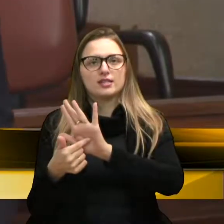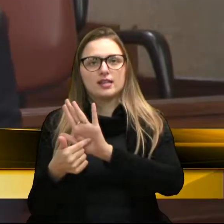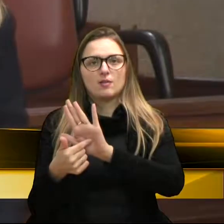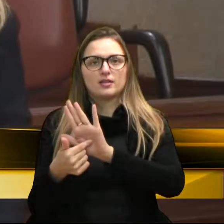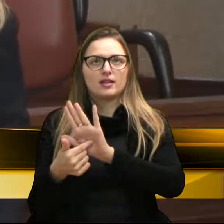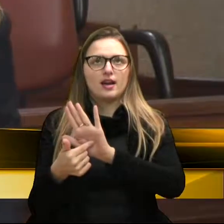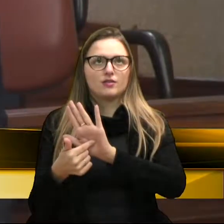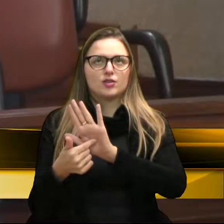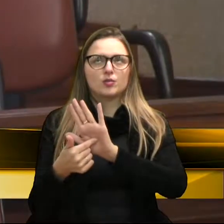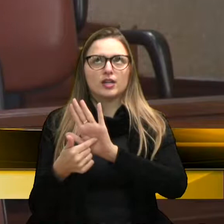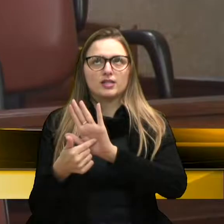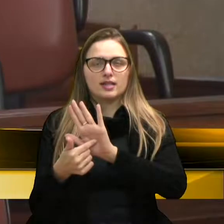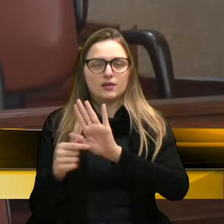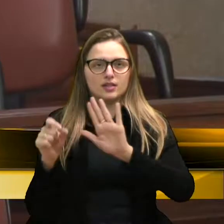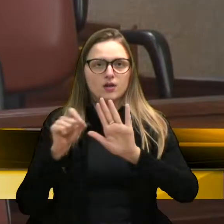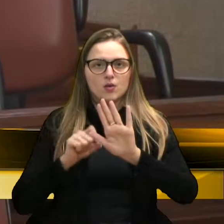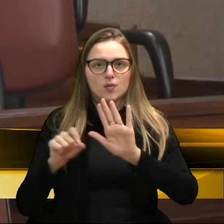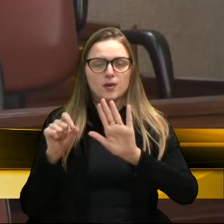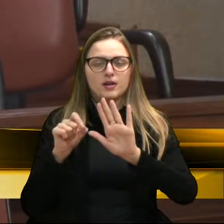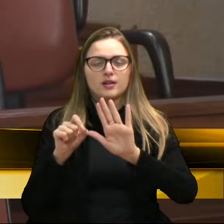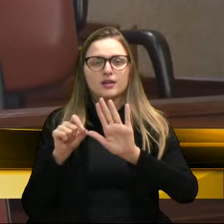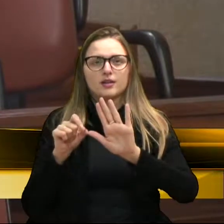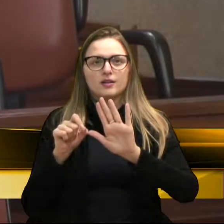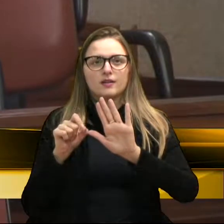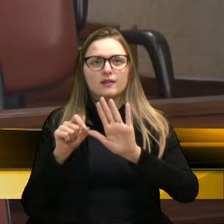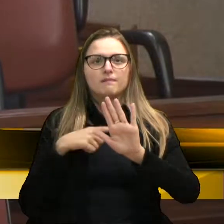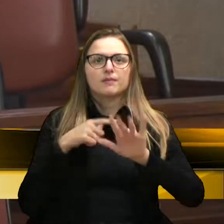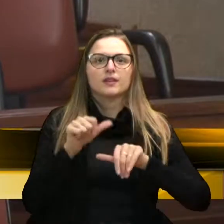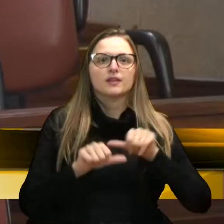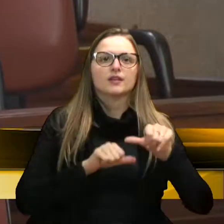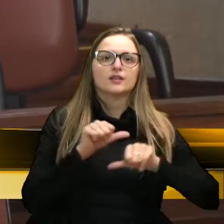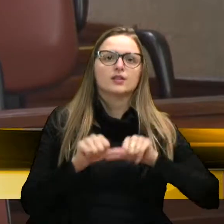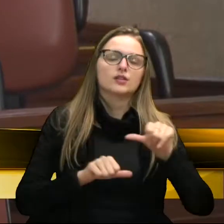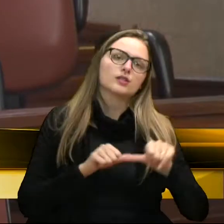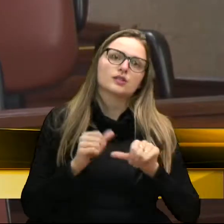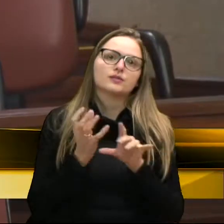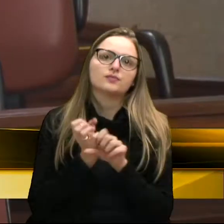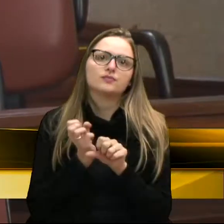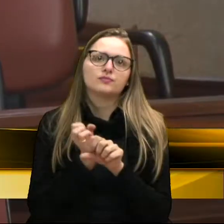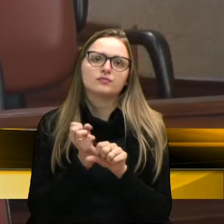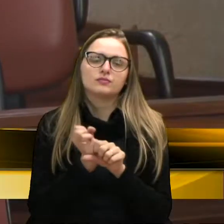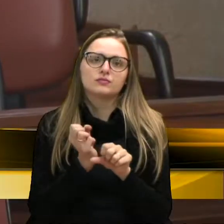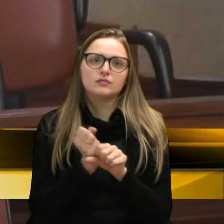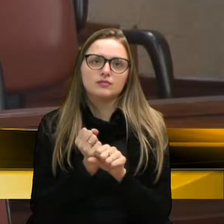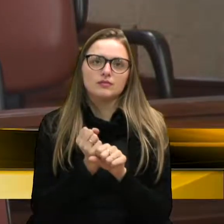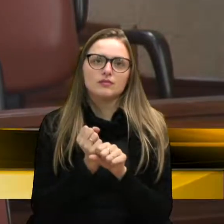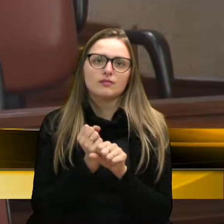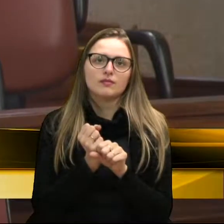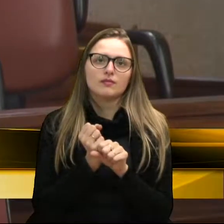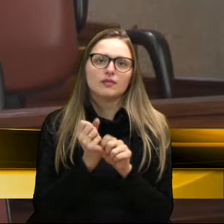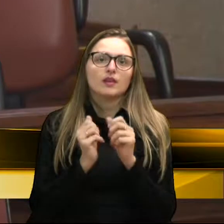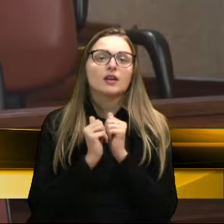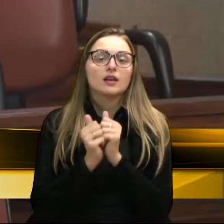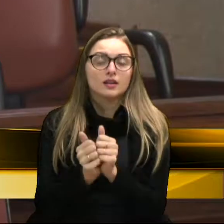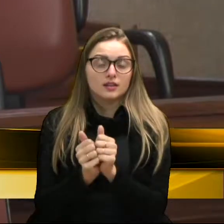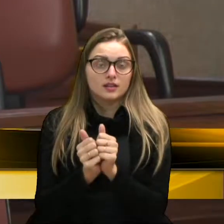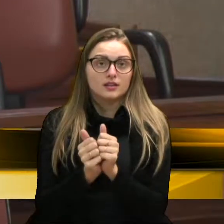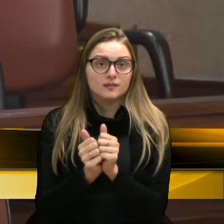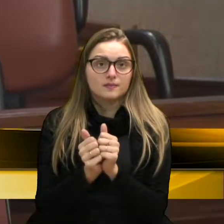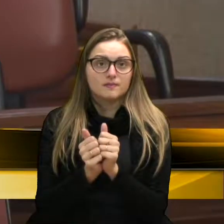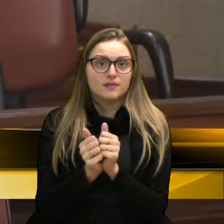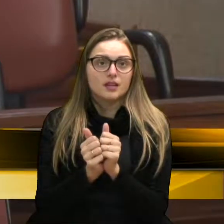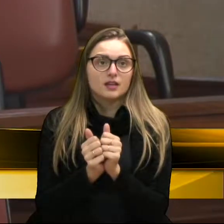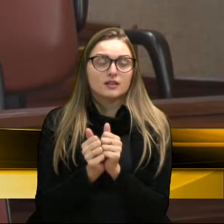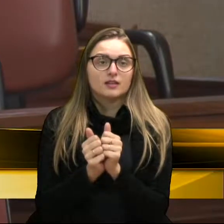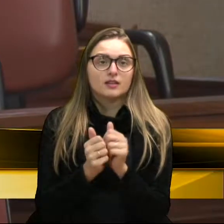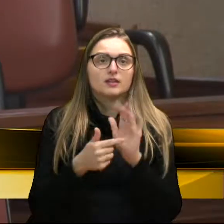que, ao se abrir mão da receita através da alteração da base de cálculo do ISS-QN, há